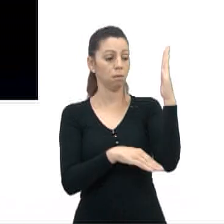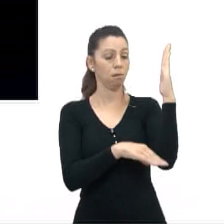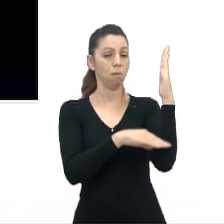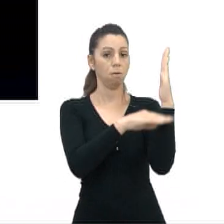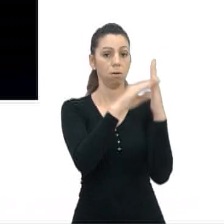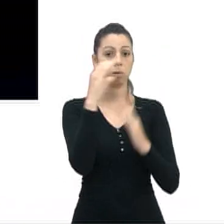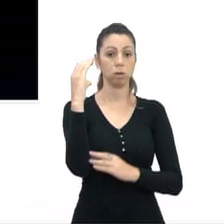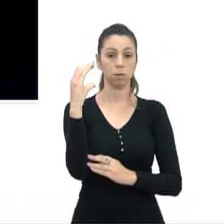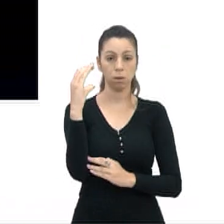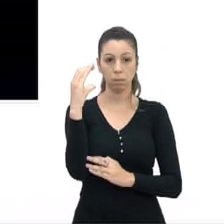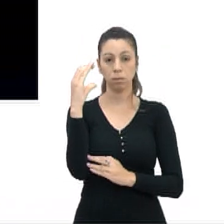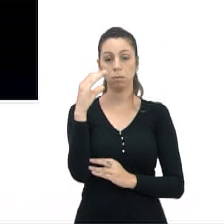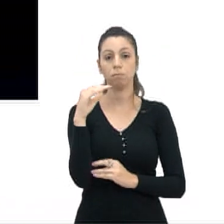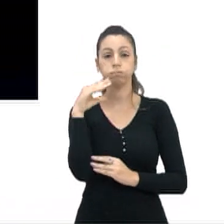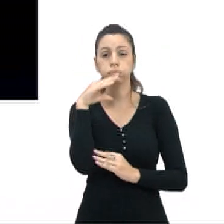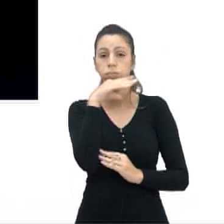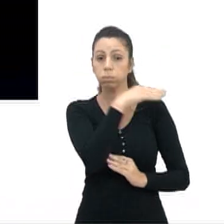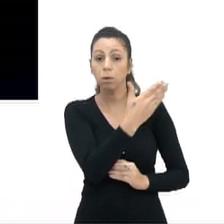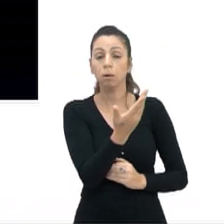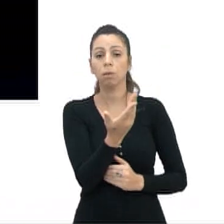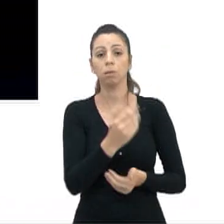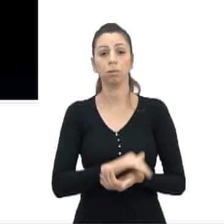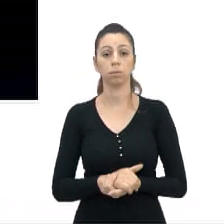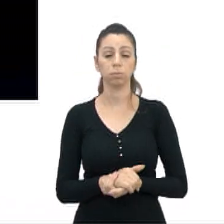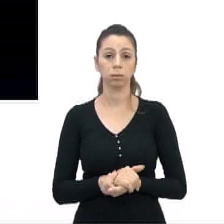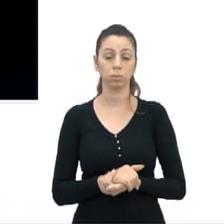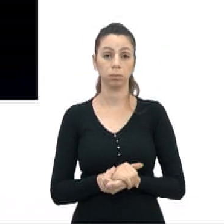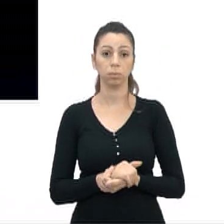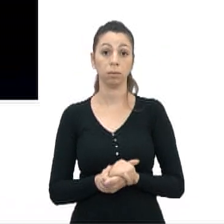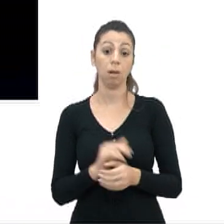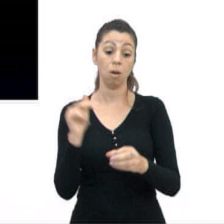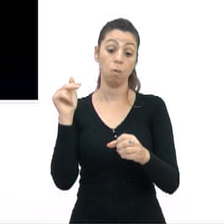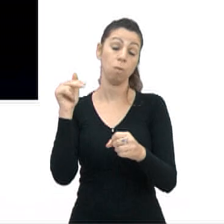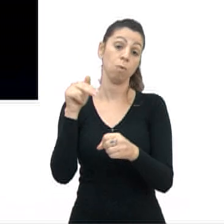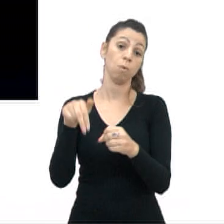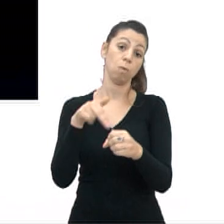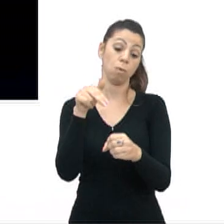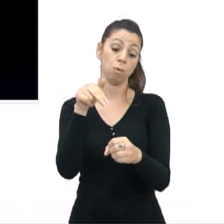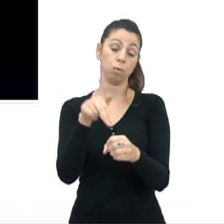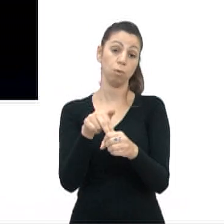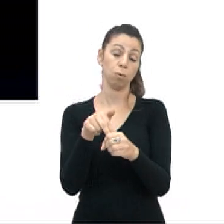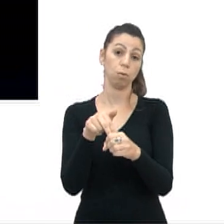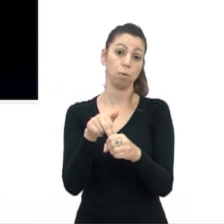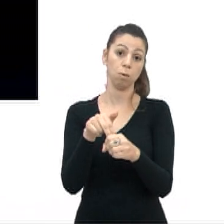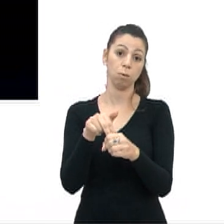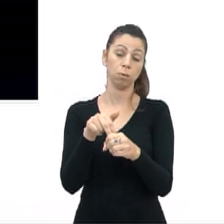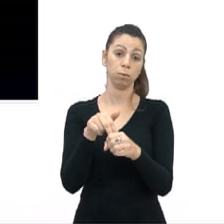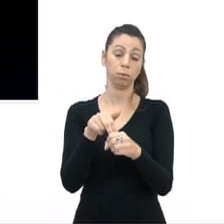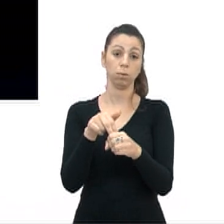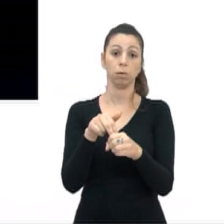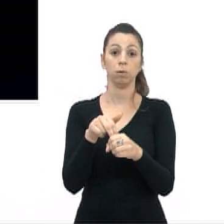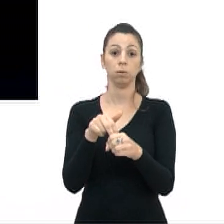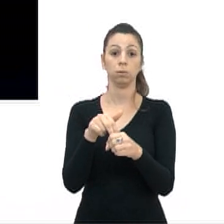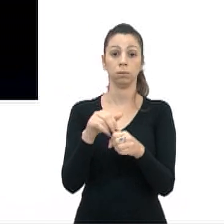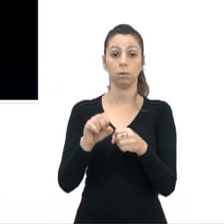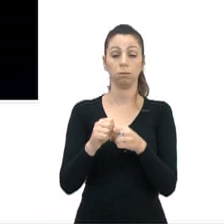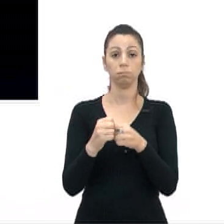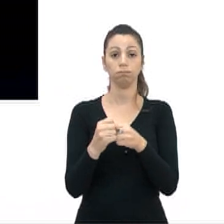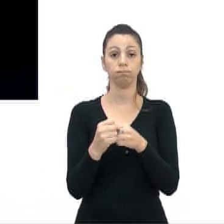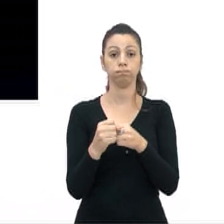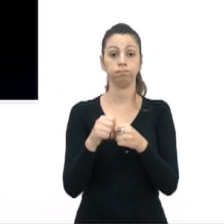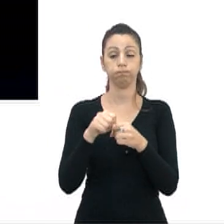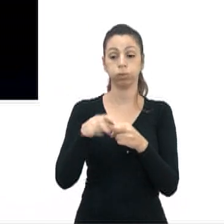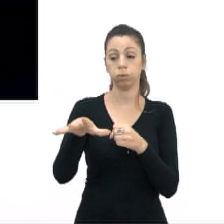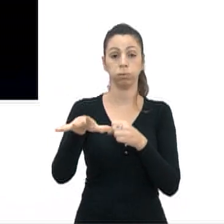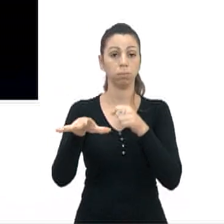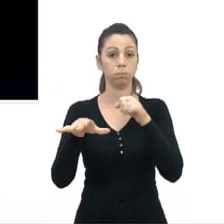manto? Bem, da onde que vem tanto esse calor? Vem do núcleo. O núcleo ele transmite, ele repassa para as outras camadas. Então,